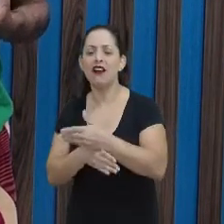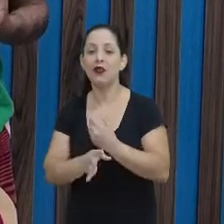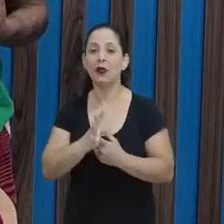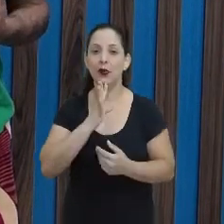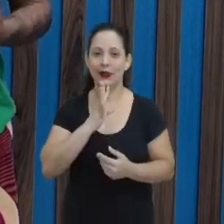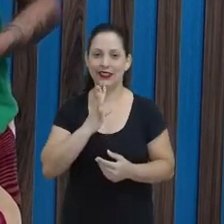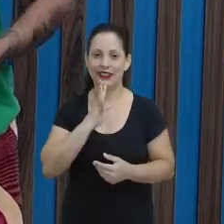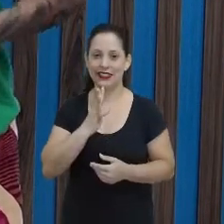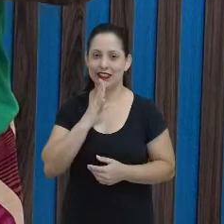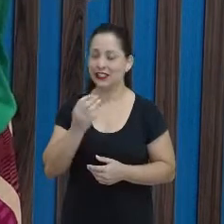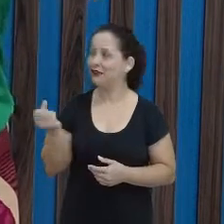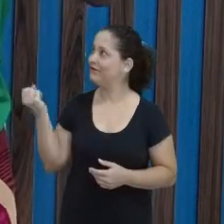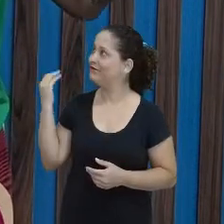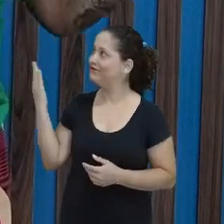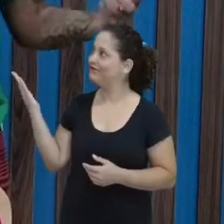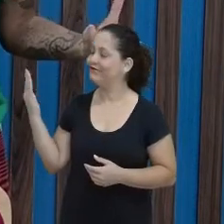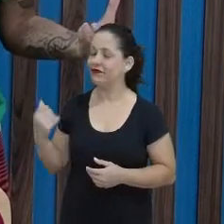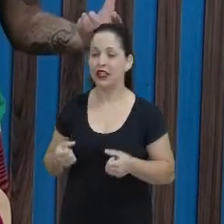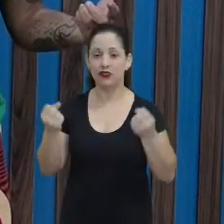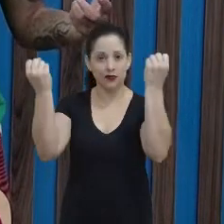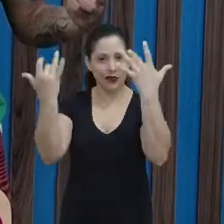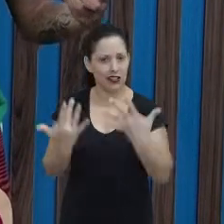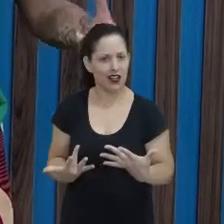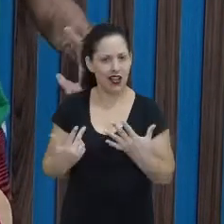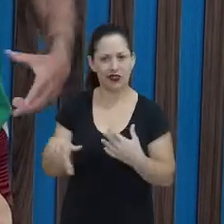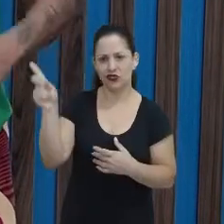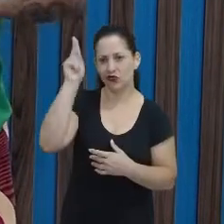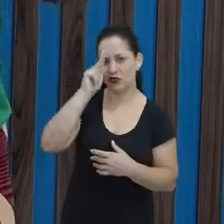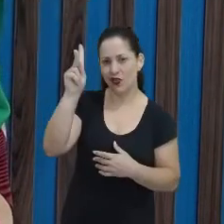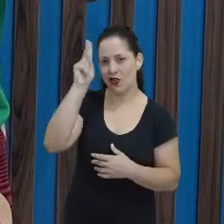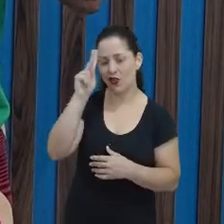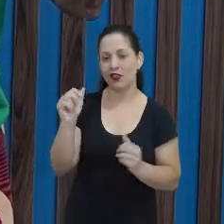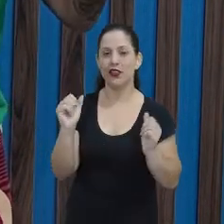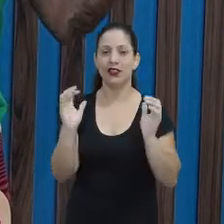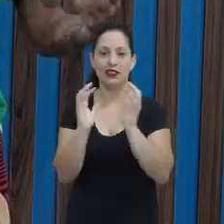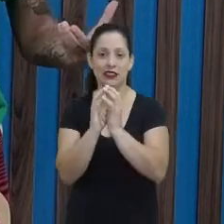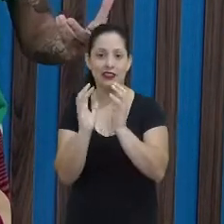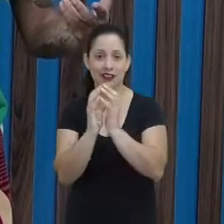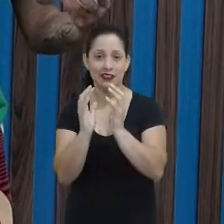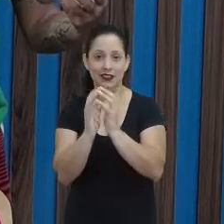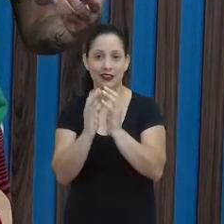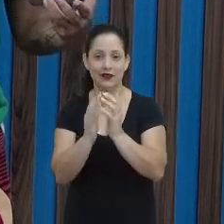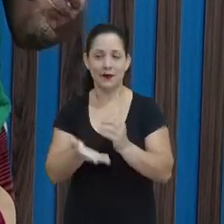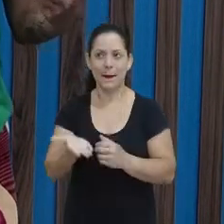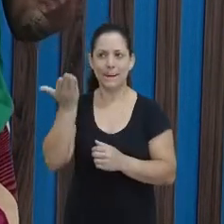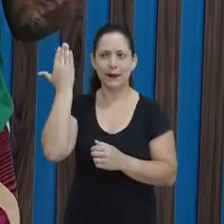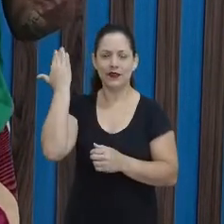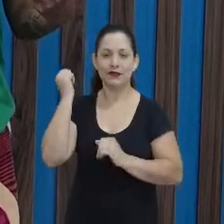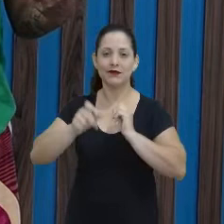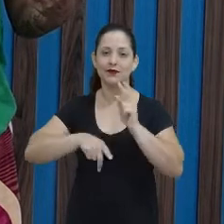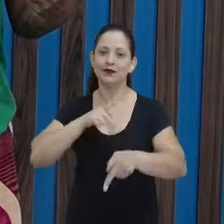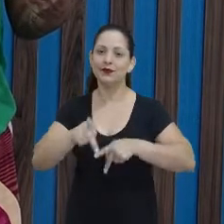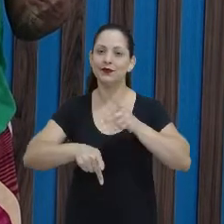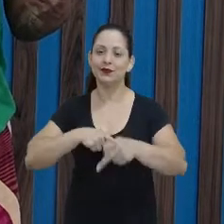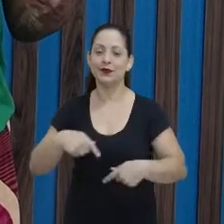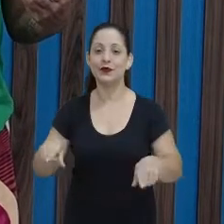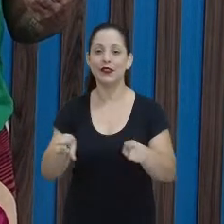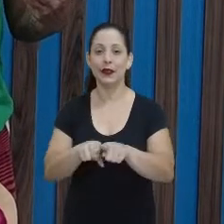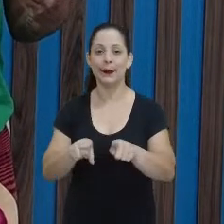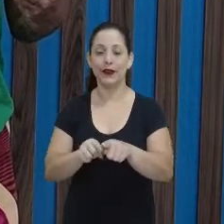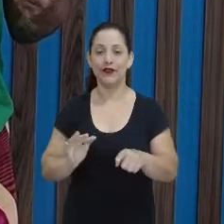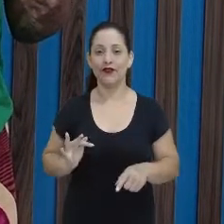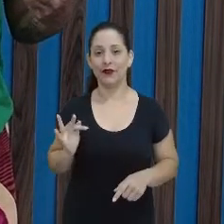que está contando desse passado da nossa cidade, desse passado do nosso povo, e também está preparando para o